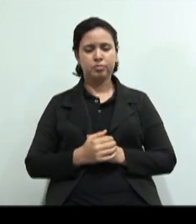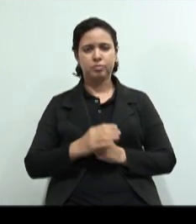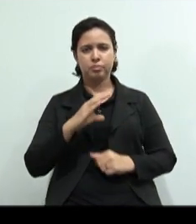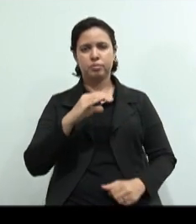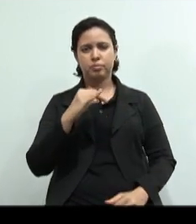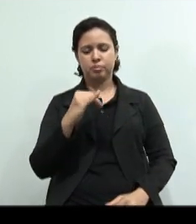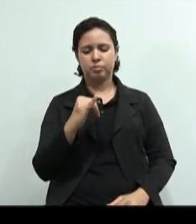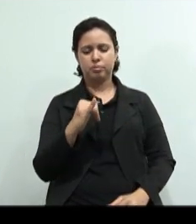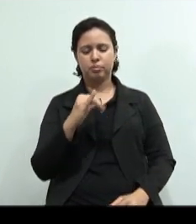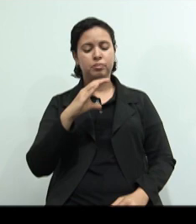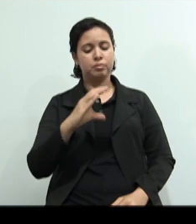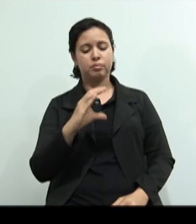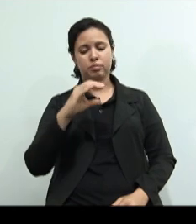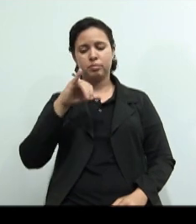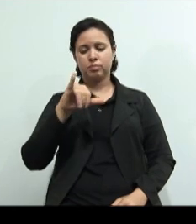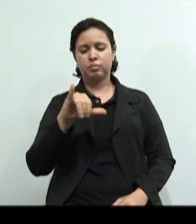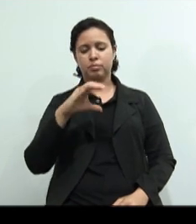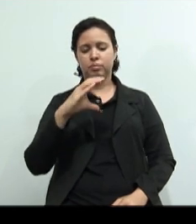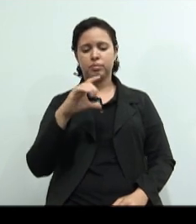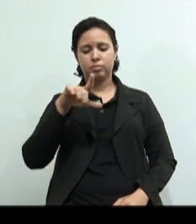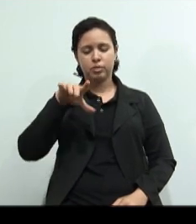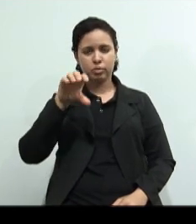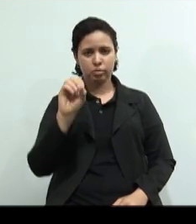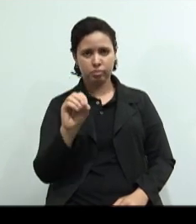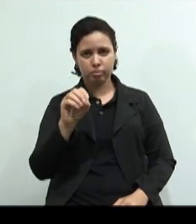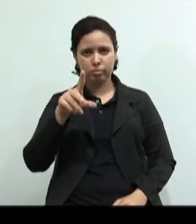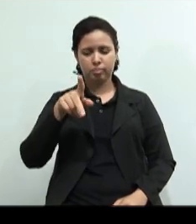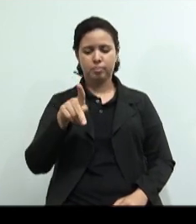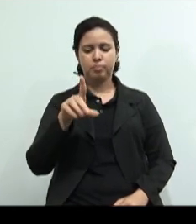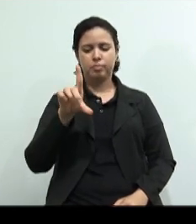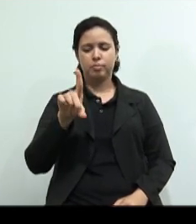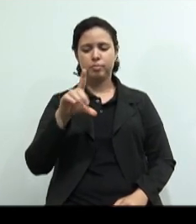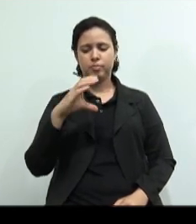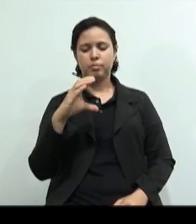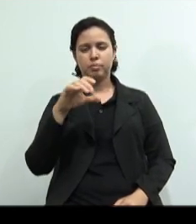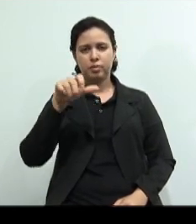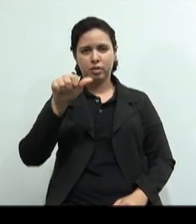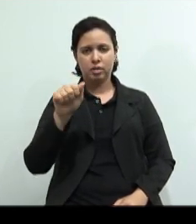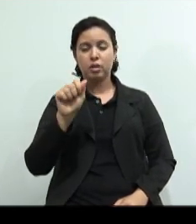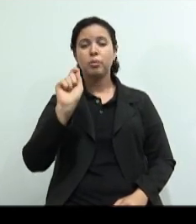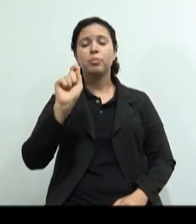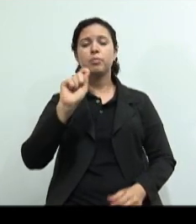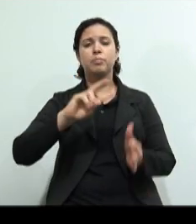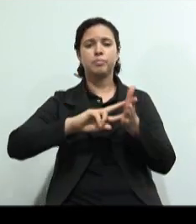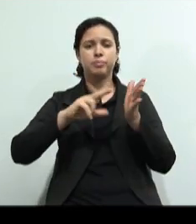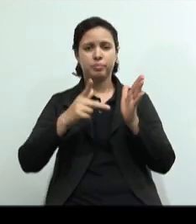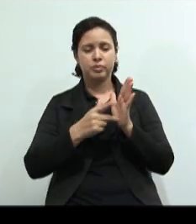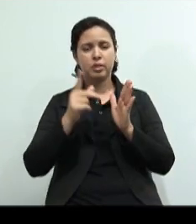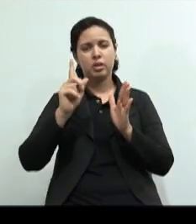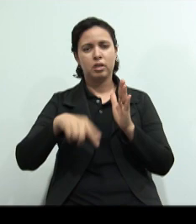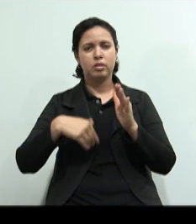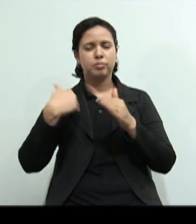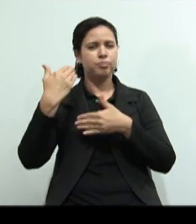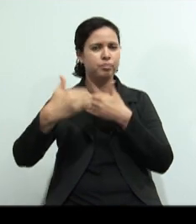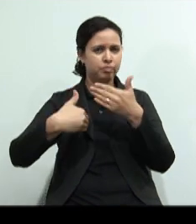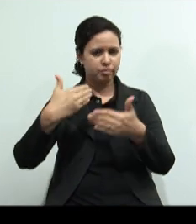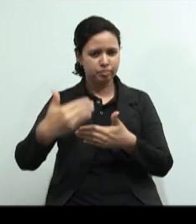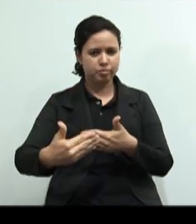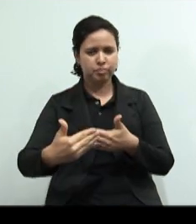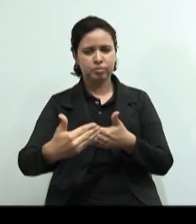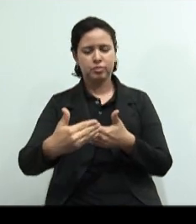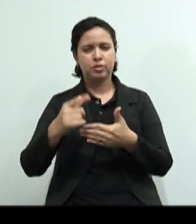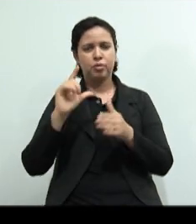O ciclo do PDCA. O ciclo do PDCA é um ciclo de desenvolvimento que